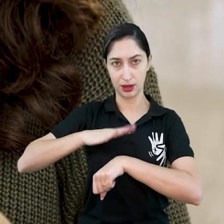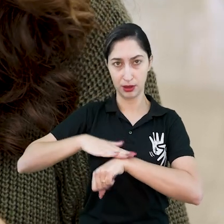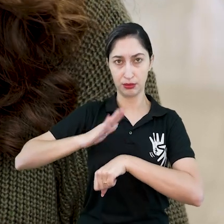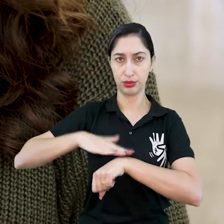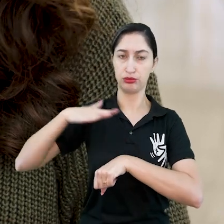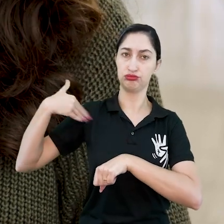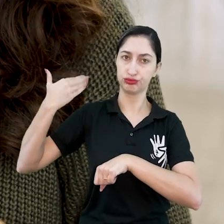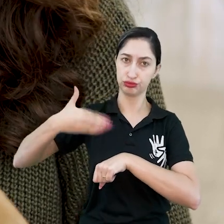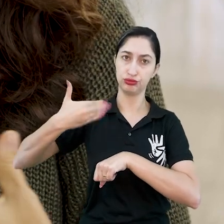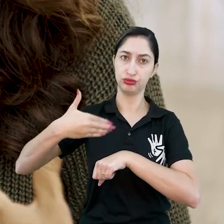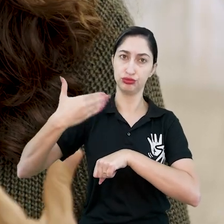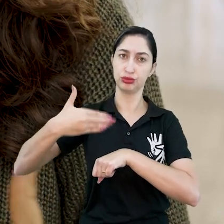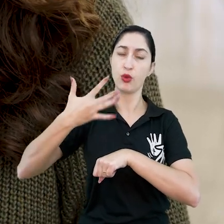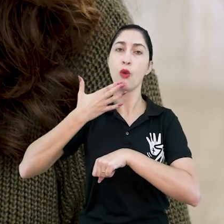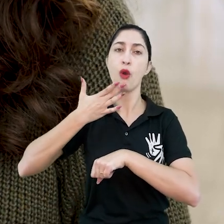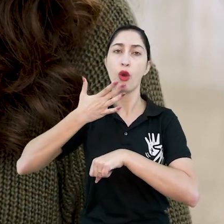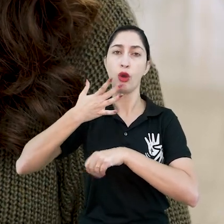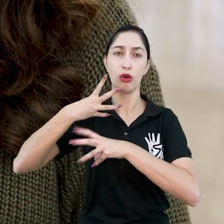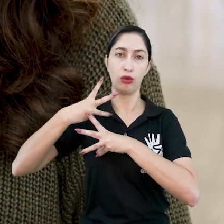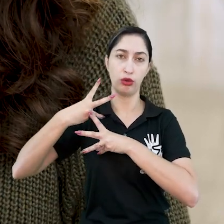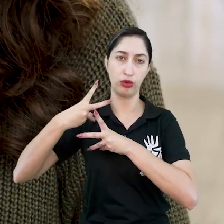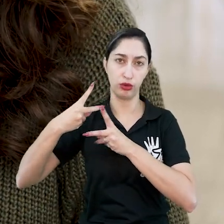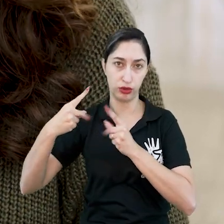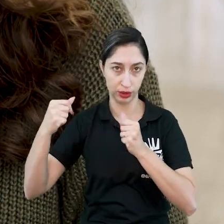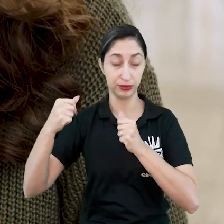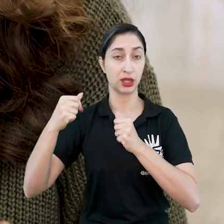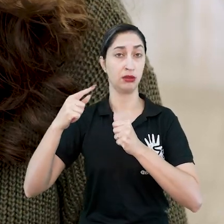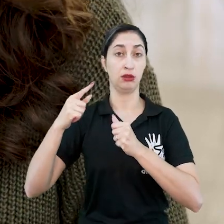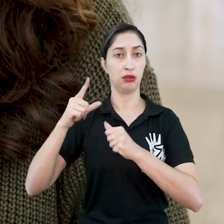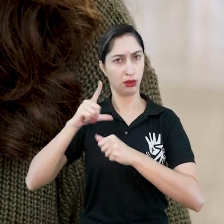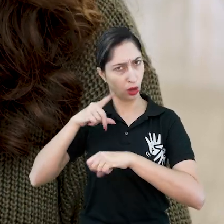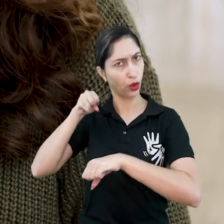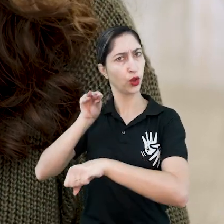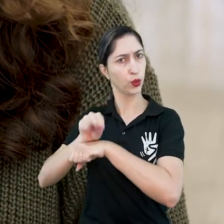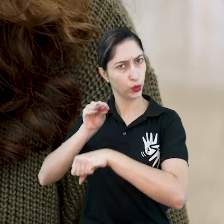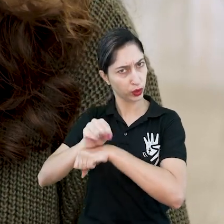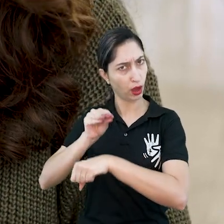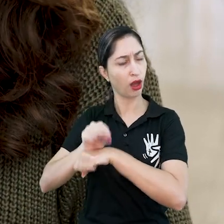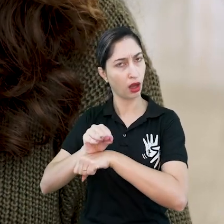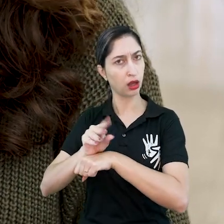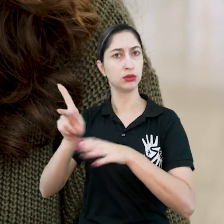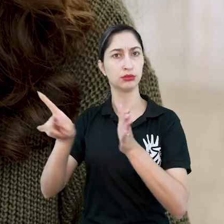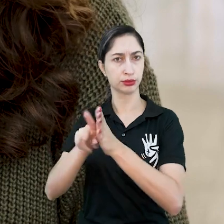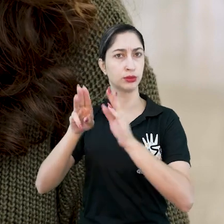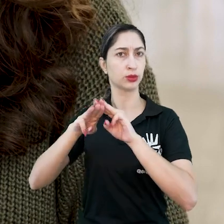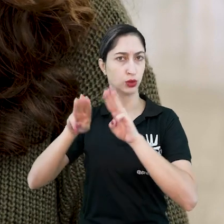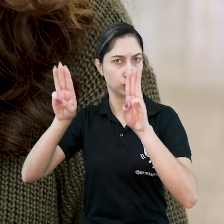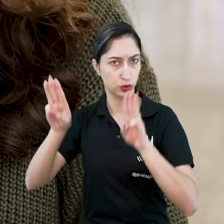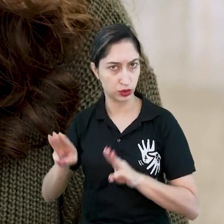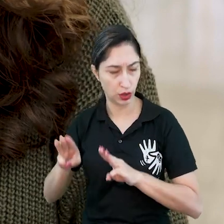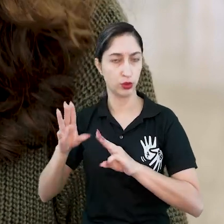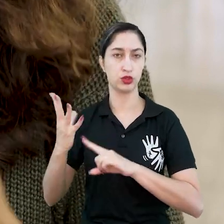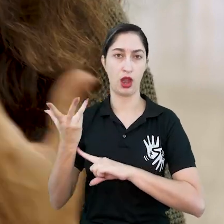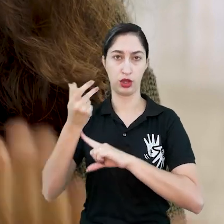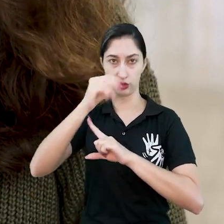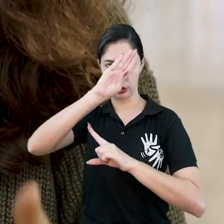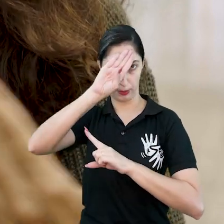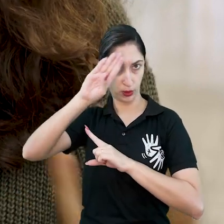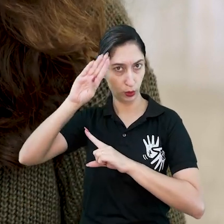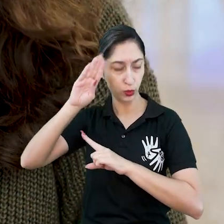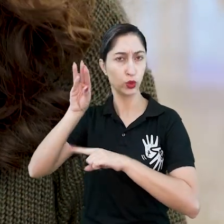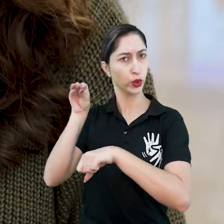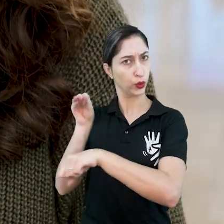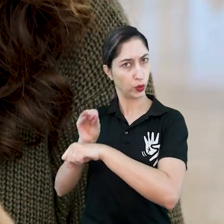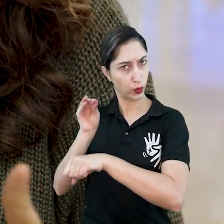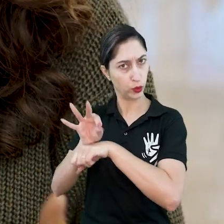ele vai realmente perdendo a cor, mesmo com todos os cuidados que são feitos pelas equipes, né? E nesse caso,